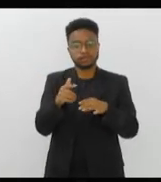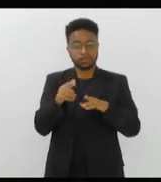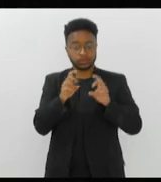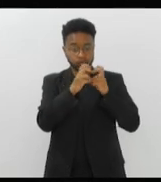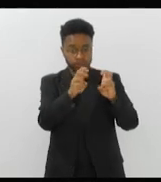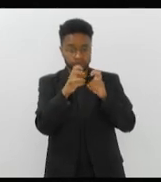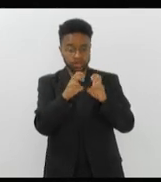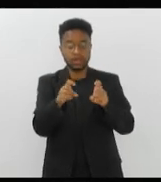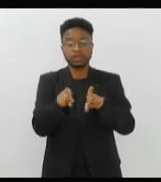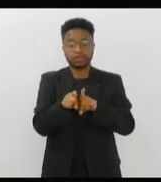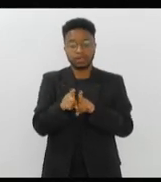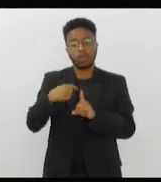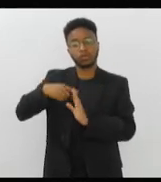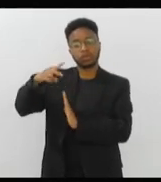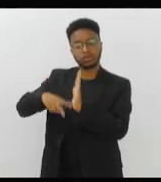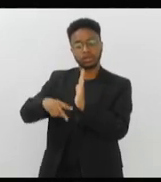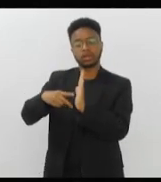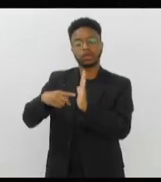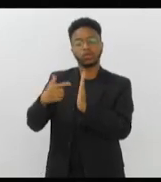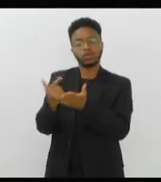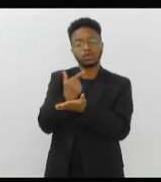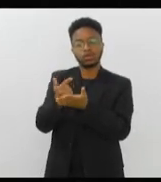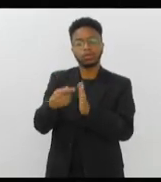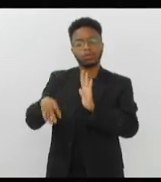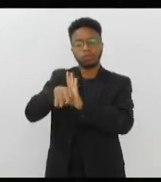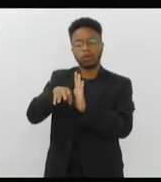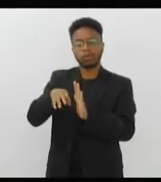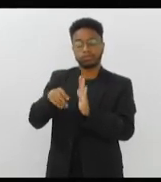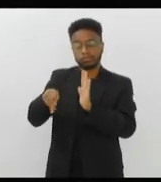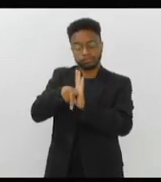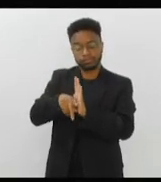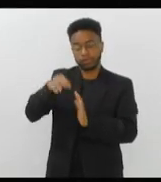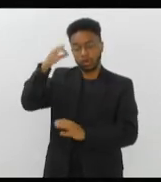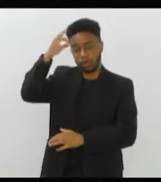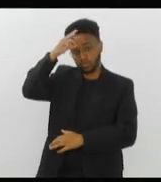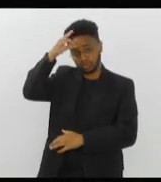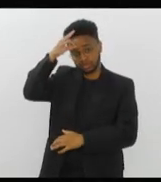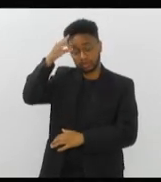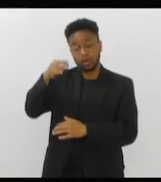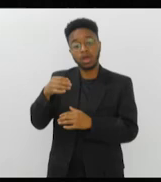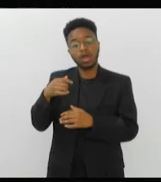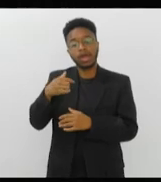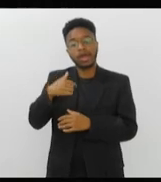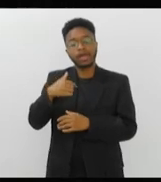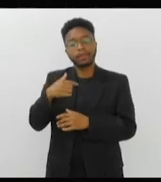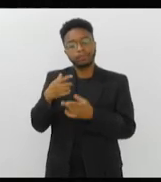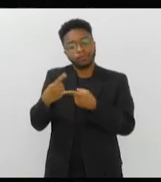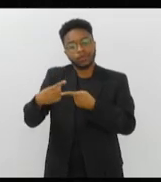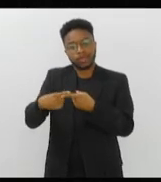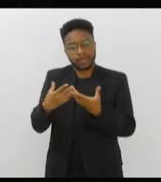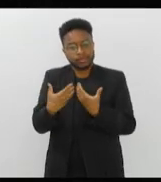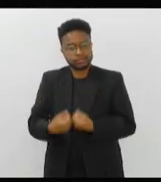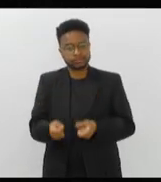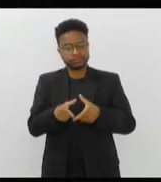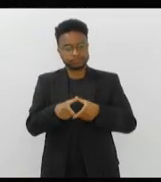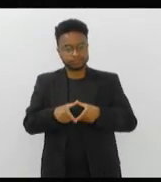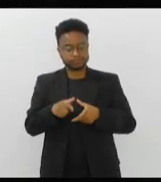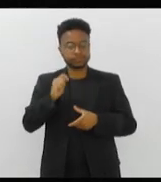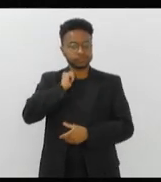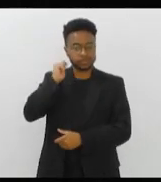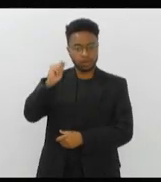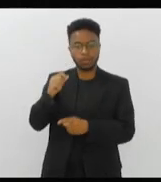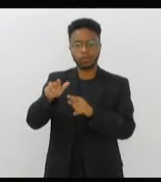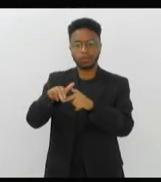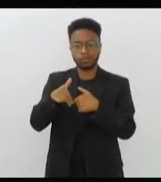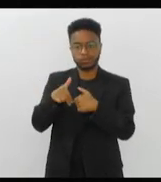Grande, de Conceição Evaristo, que há menos de um mês esteve aqui nessa casa para saudar a medalha Tiradentes recebida também pela escritora negra Sueli